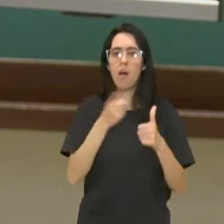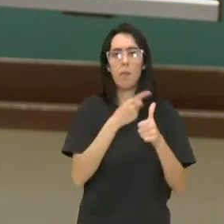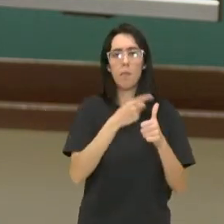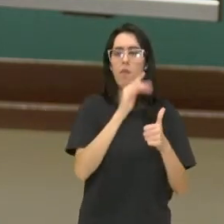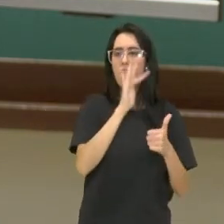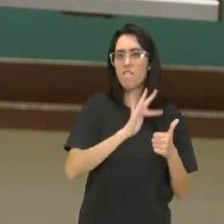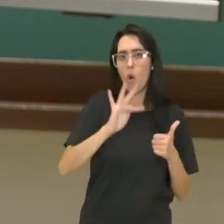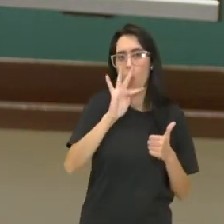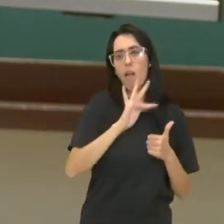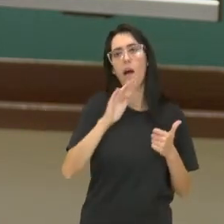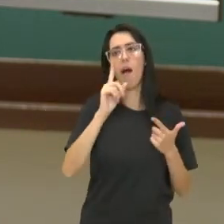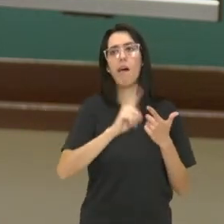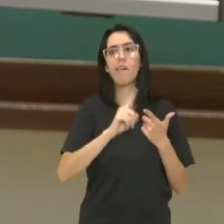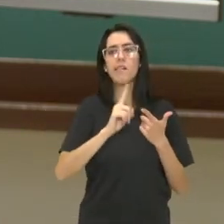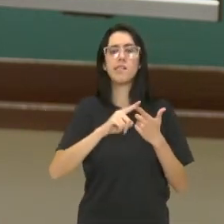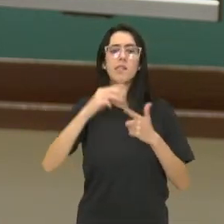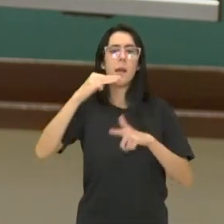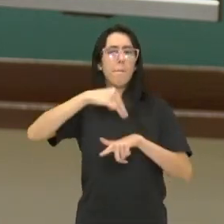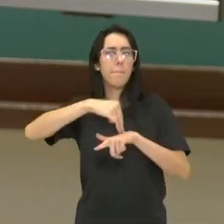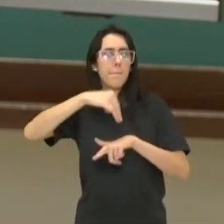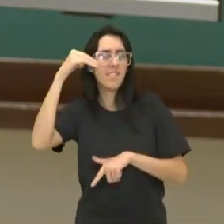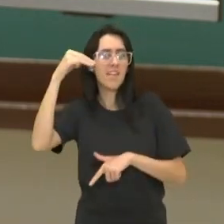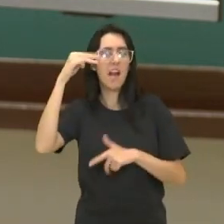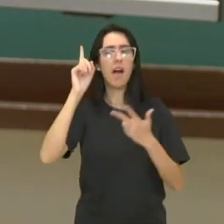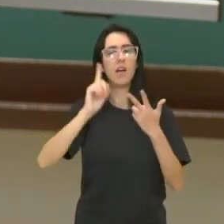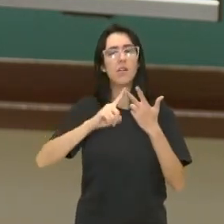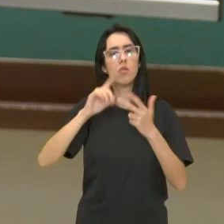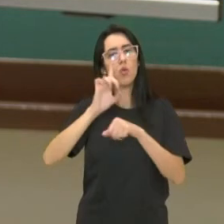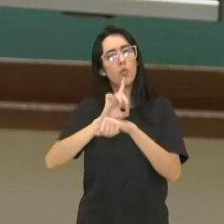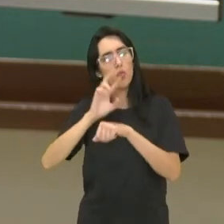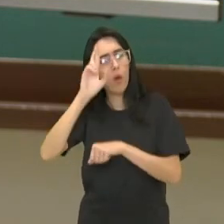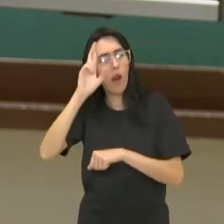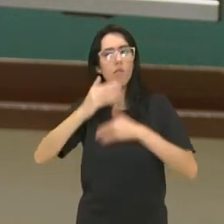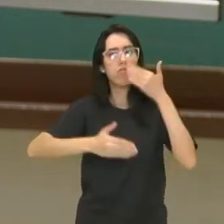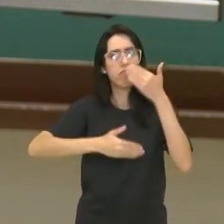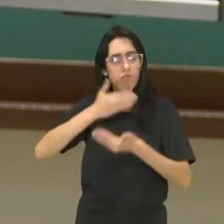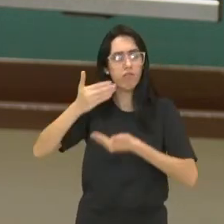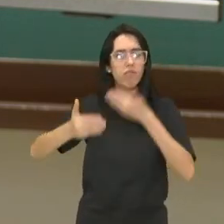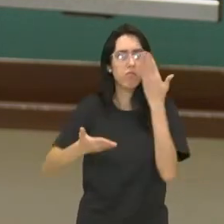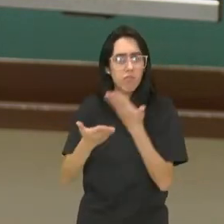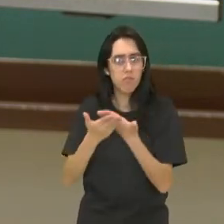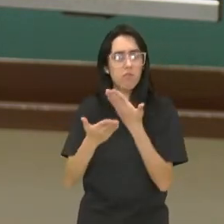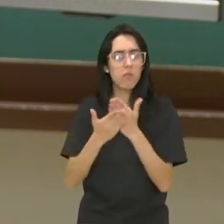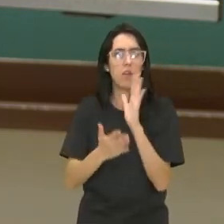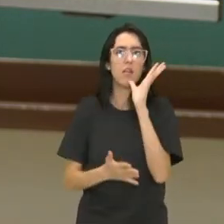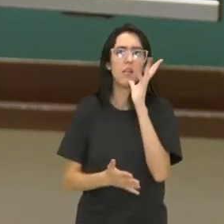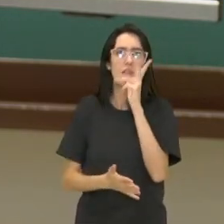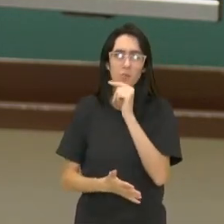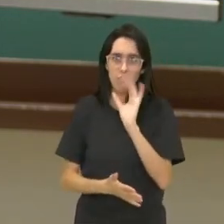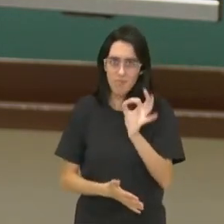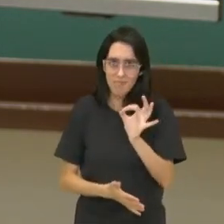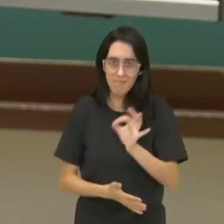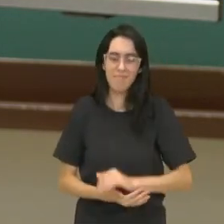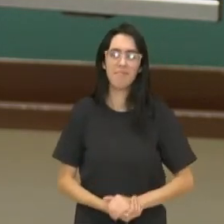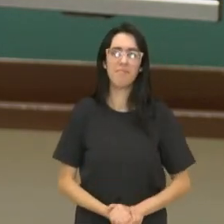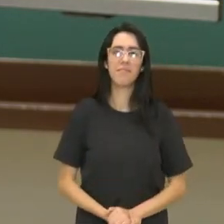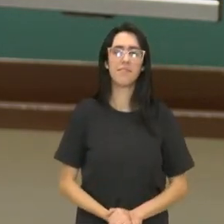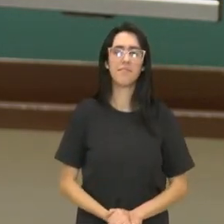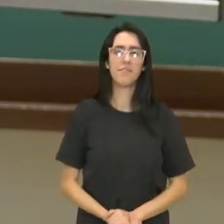faculdade, depois ela faz mestrado, depois ela vai para o doutorado, então é uma mudança gradual,